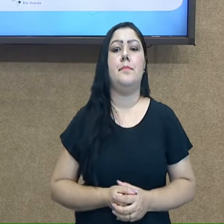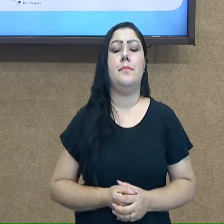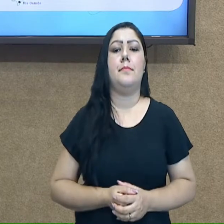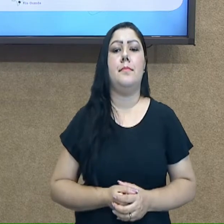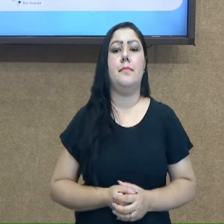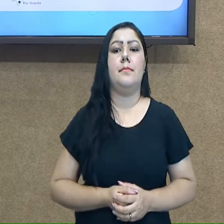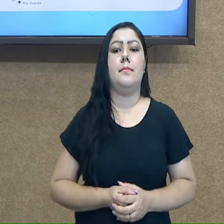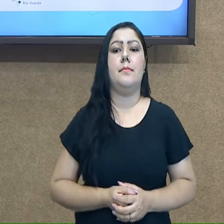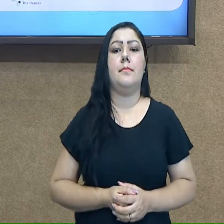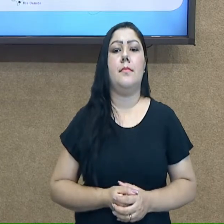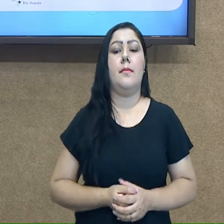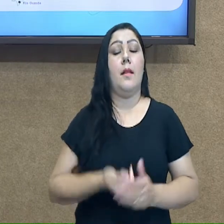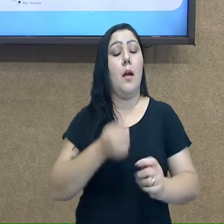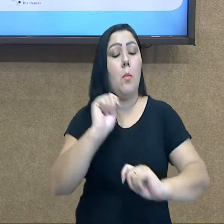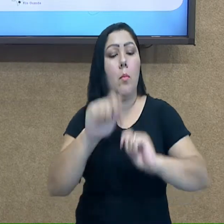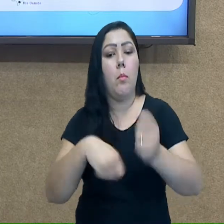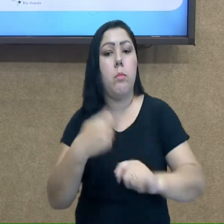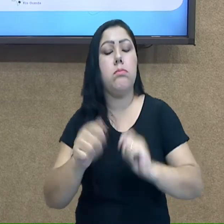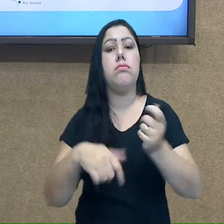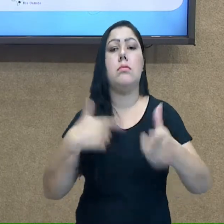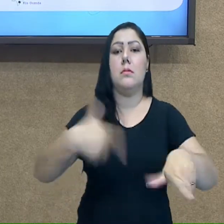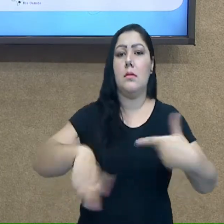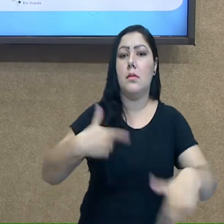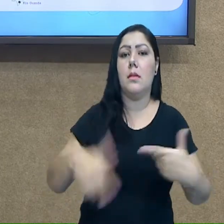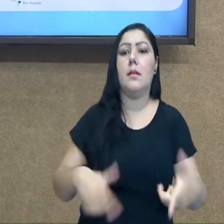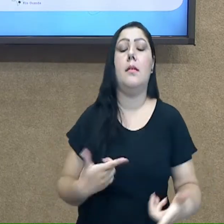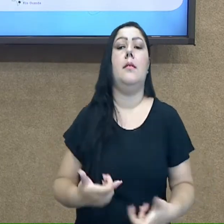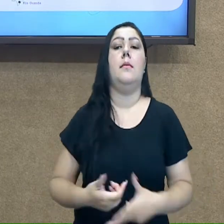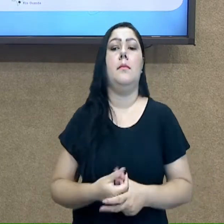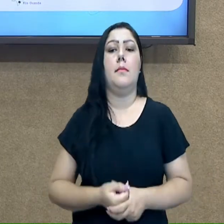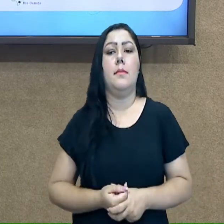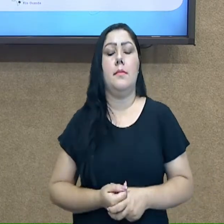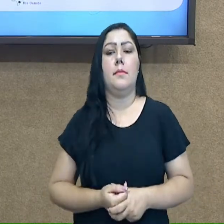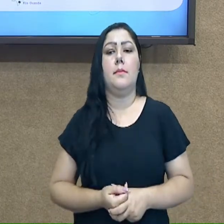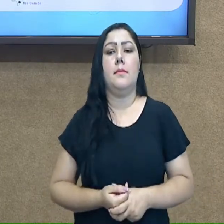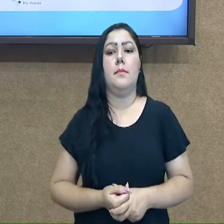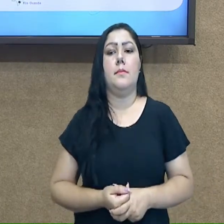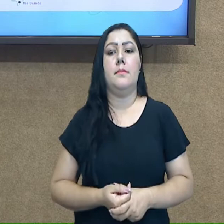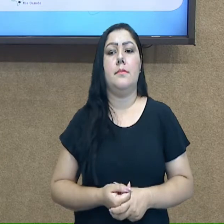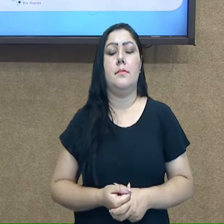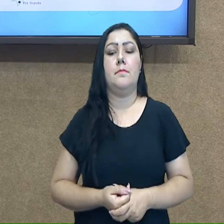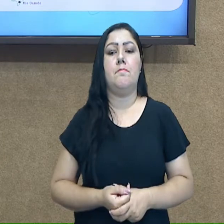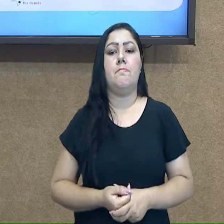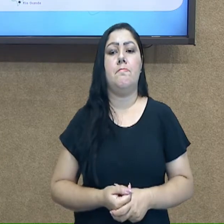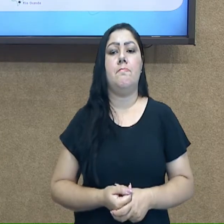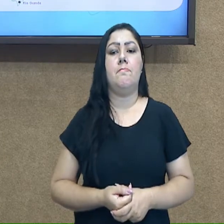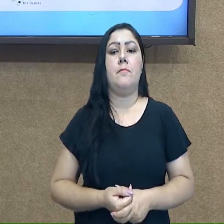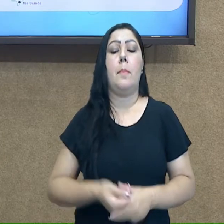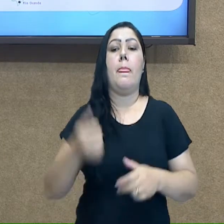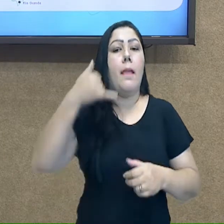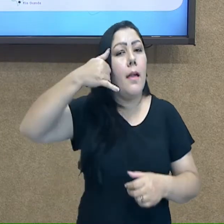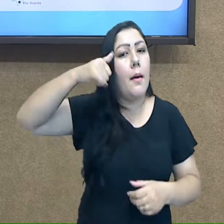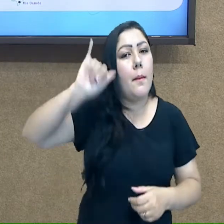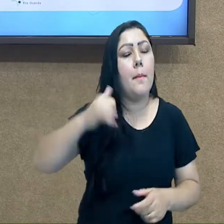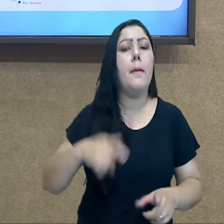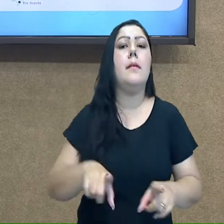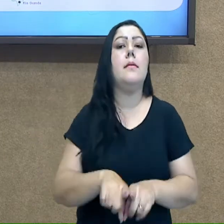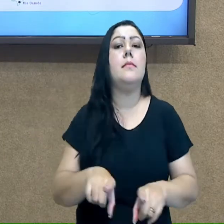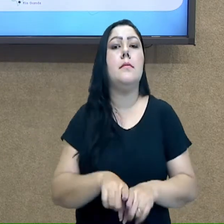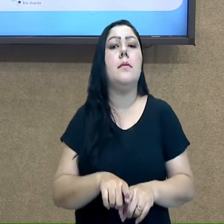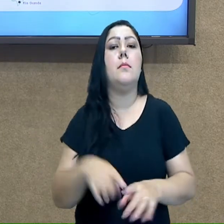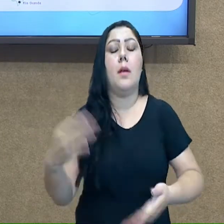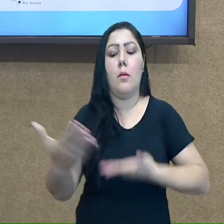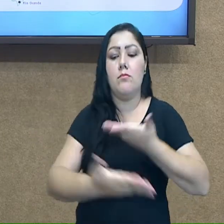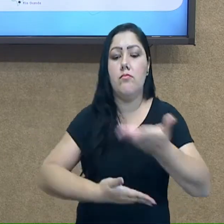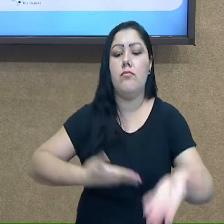uma atividade econômica alternativa aos projetos de exploração colonial, a pecuária também instituía novas relações